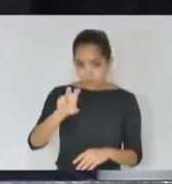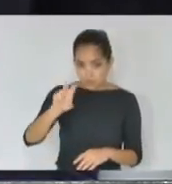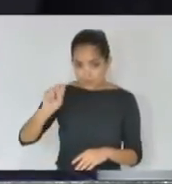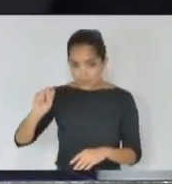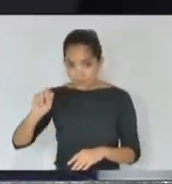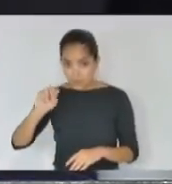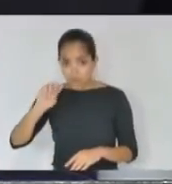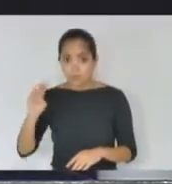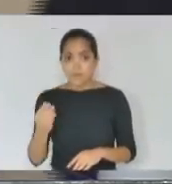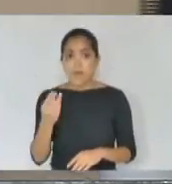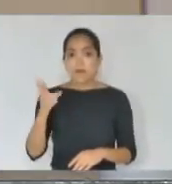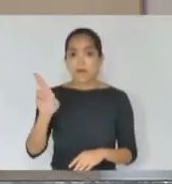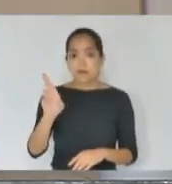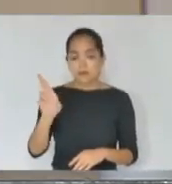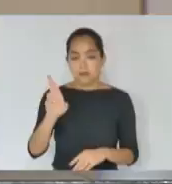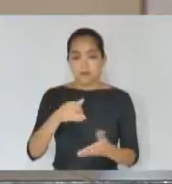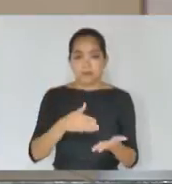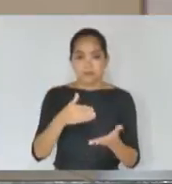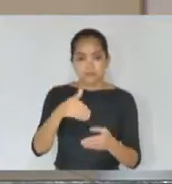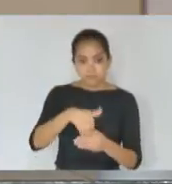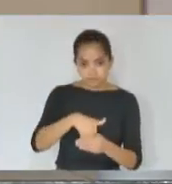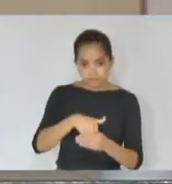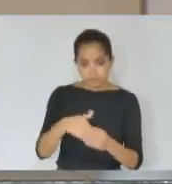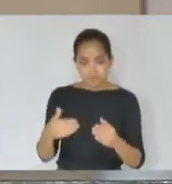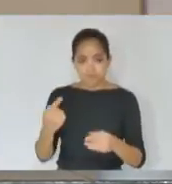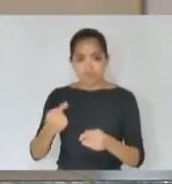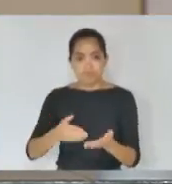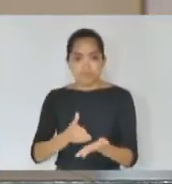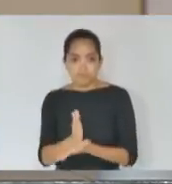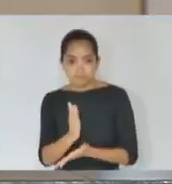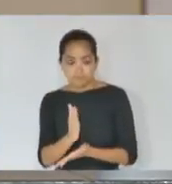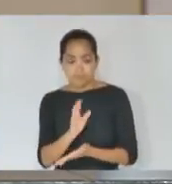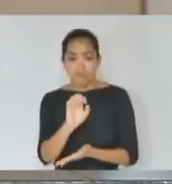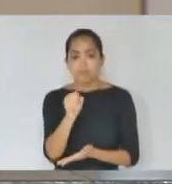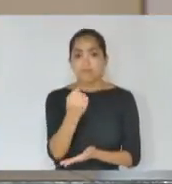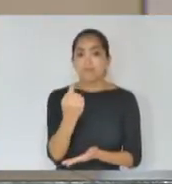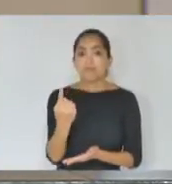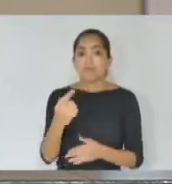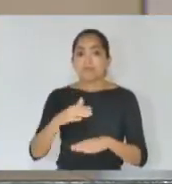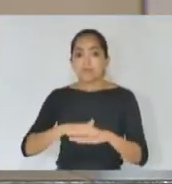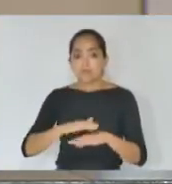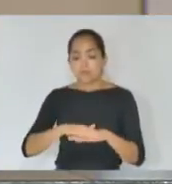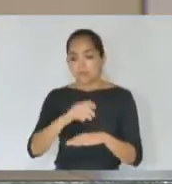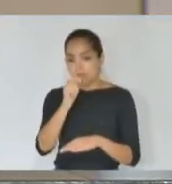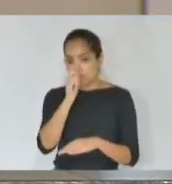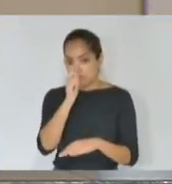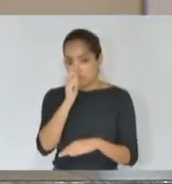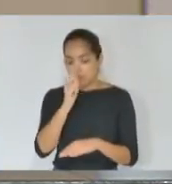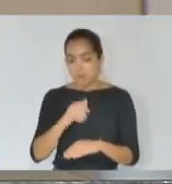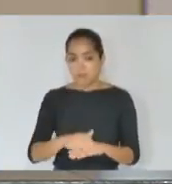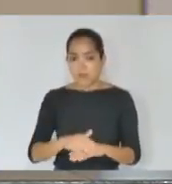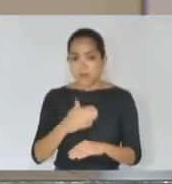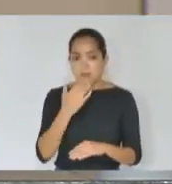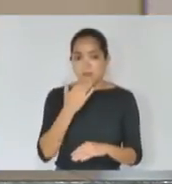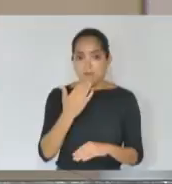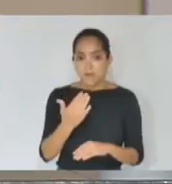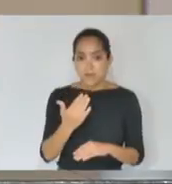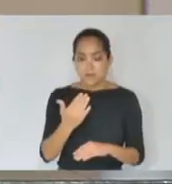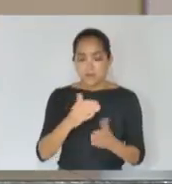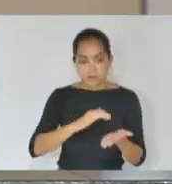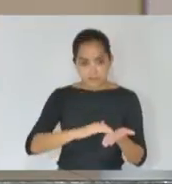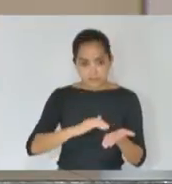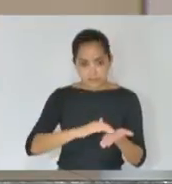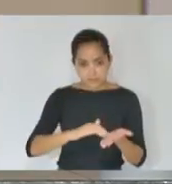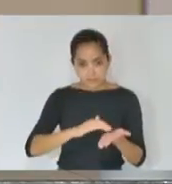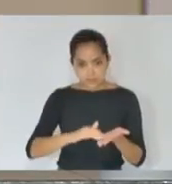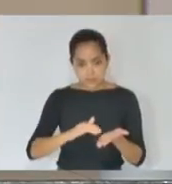R$ 1.500.000. Discussão, votação, aprovado. Pedido de informação 88, deputado João Amin, solicita ao secretário de